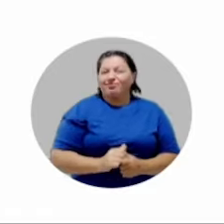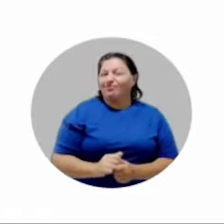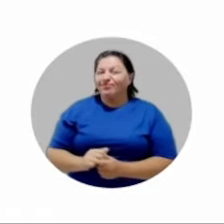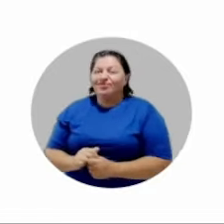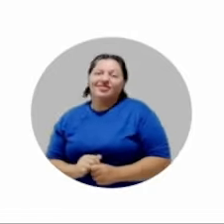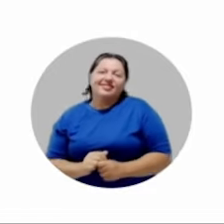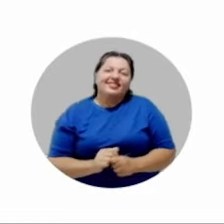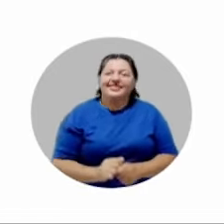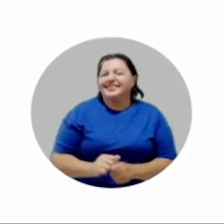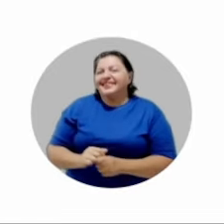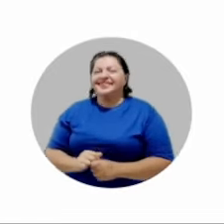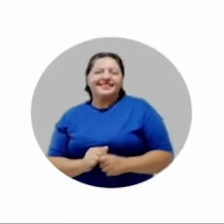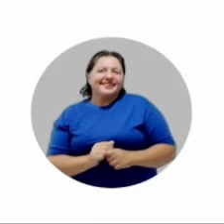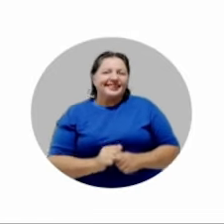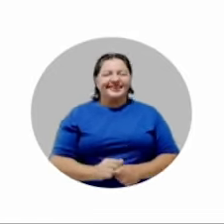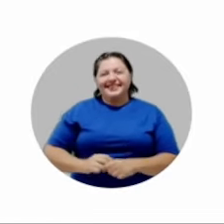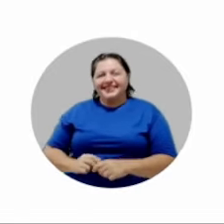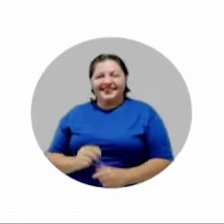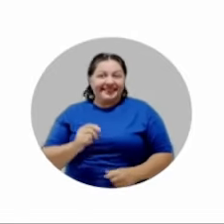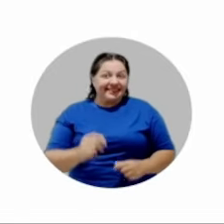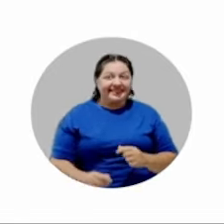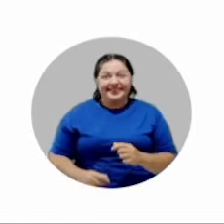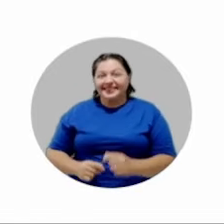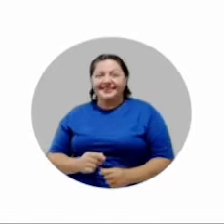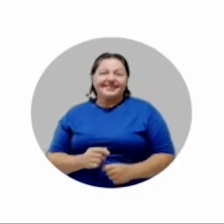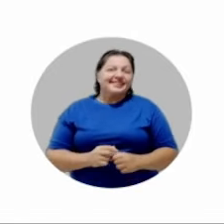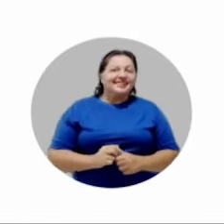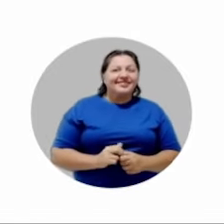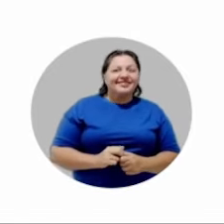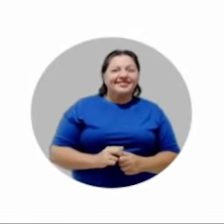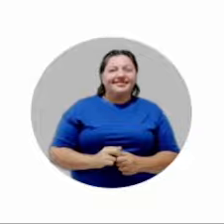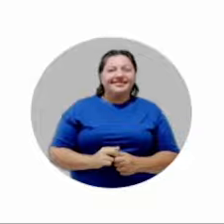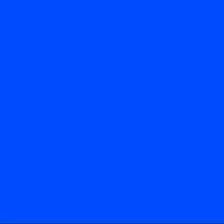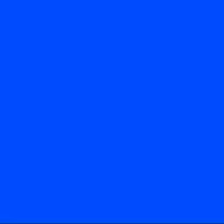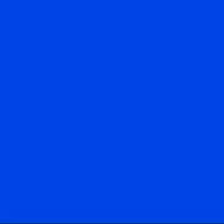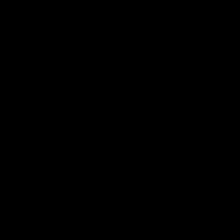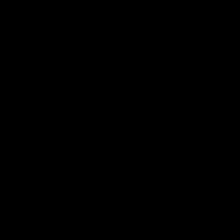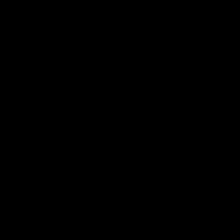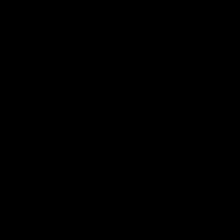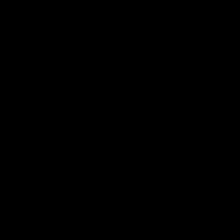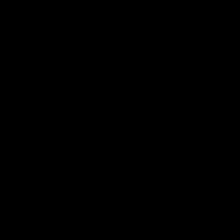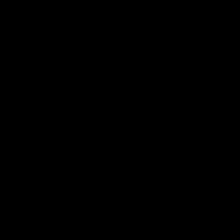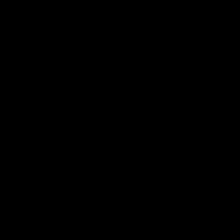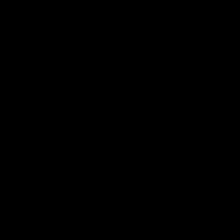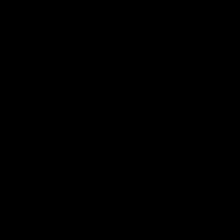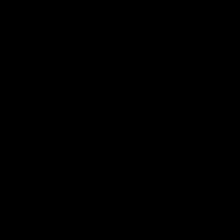Neves.